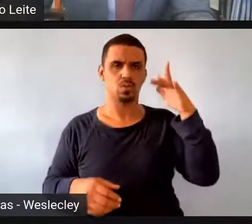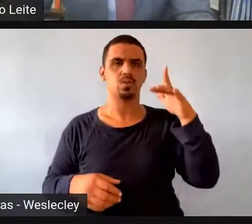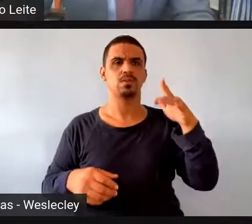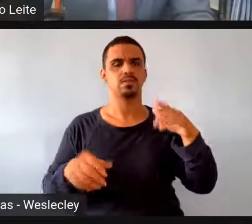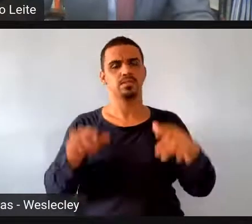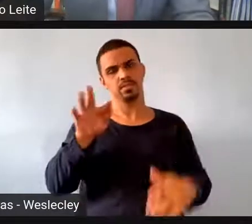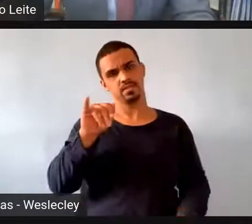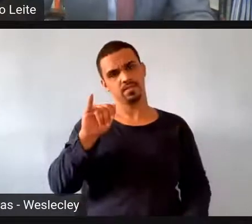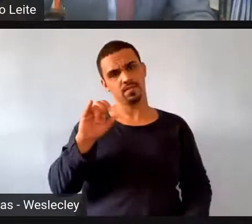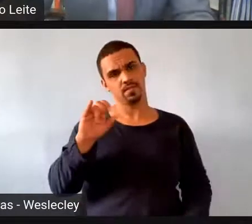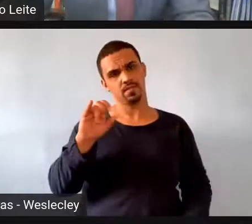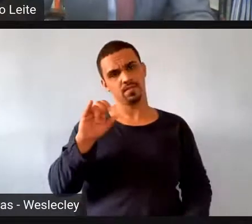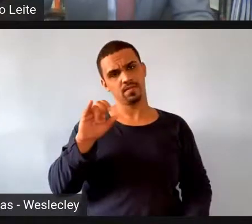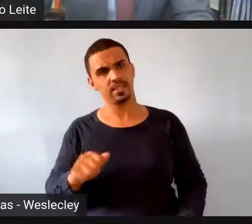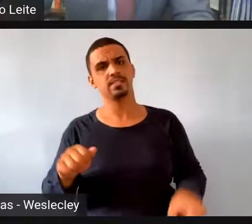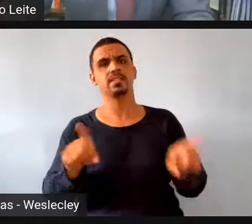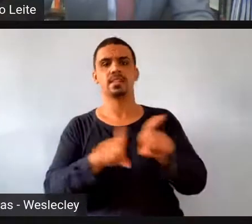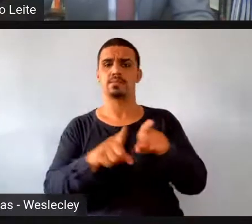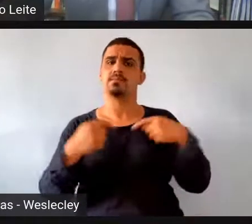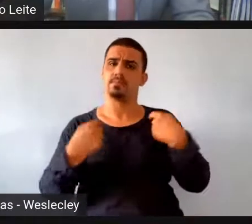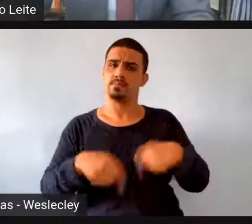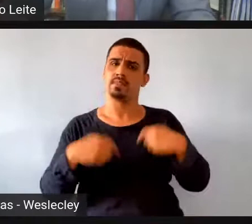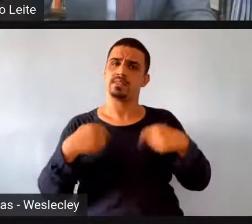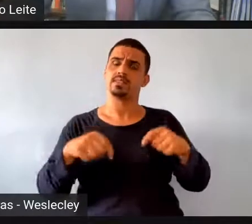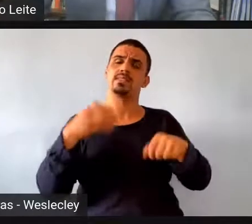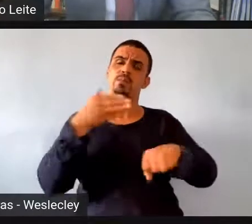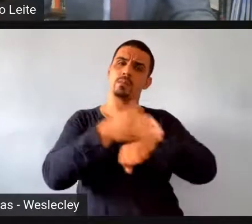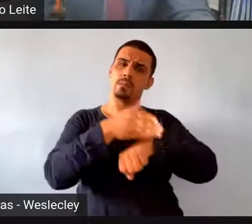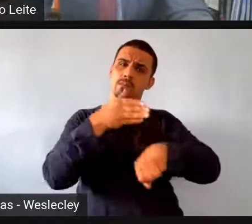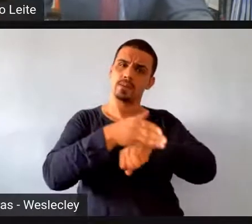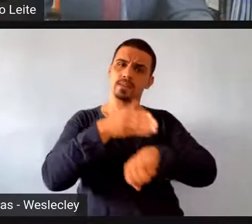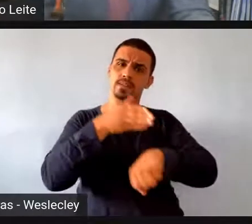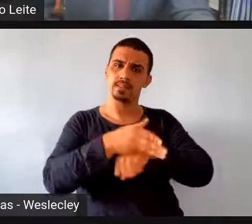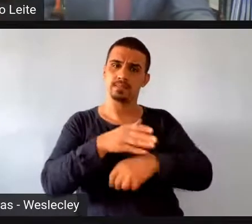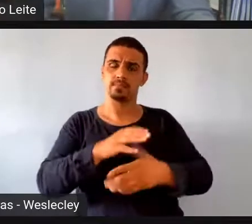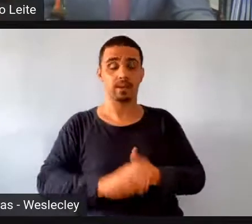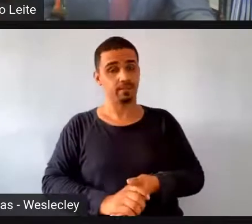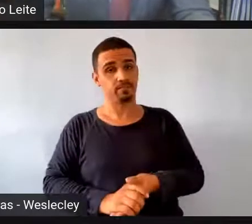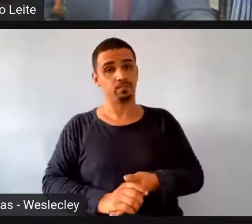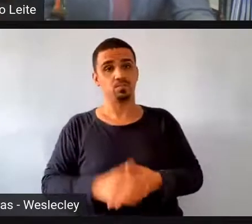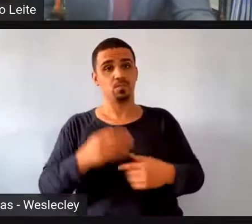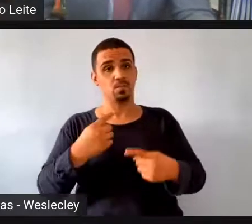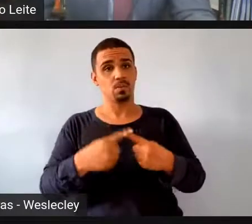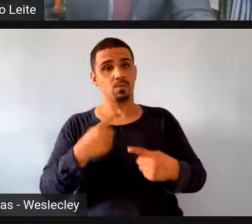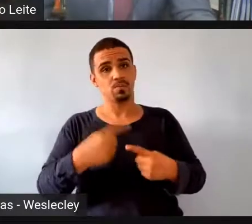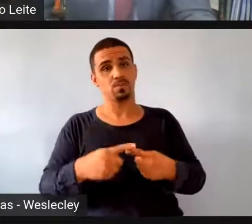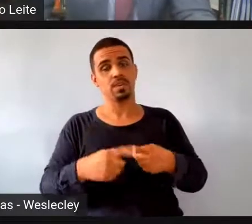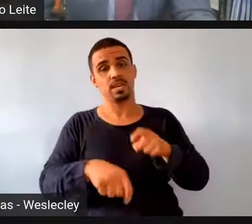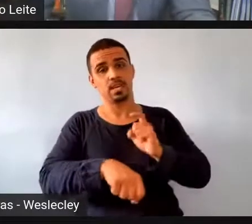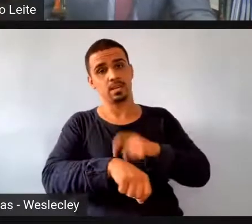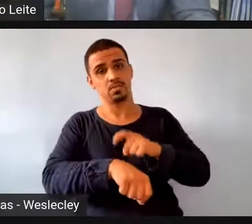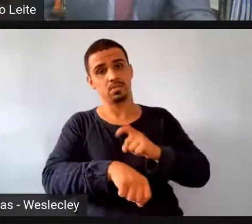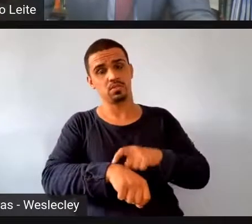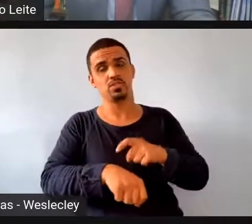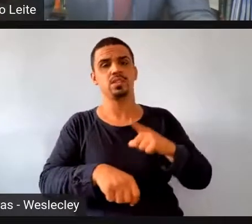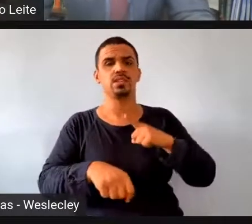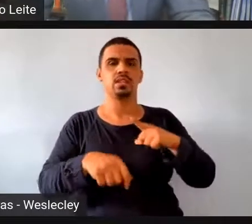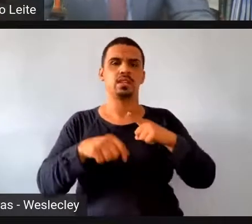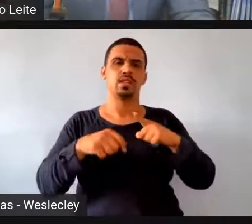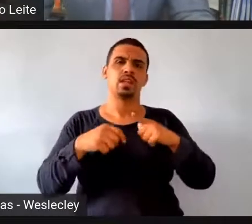também devem participar, inclusive, até porque, na medida em que há um alargamento